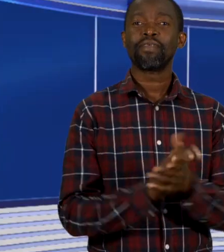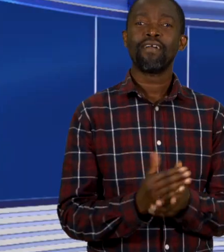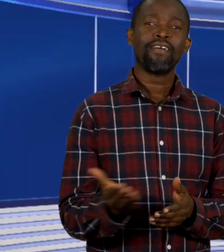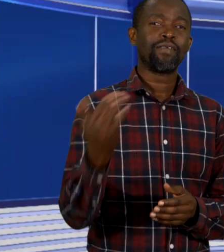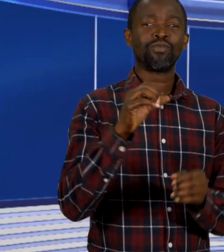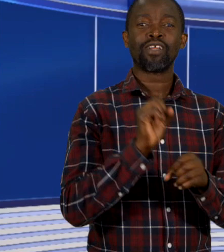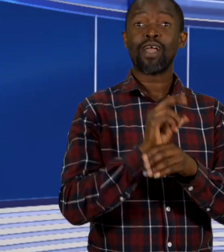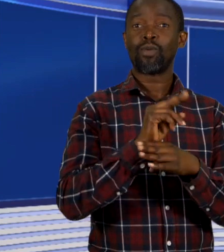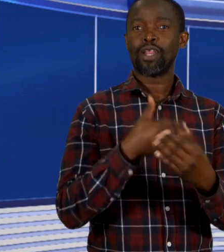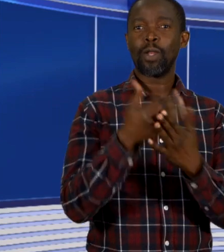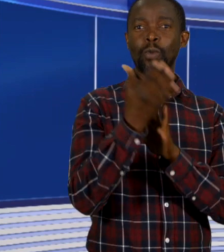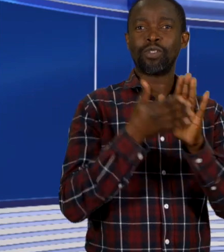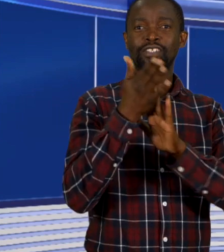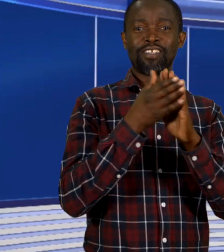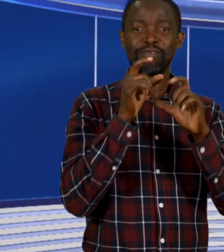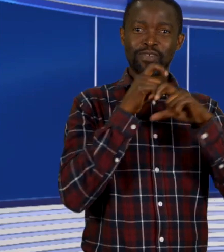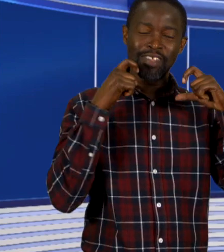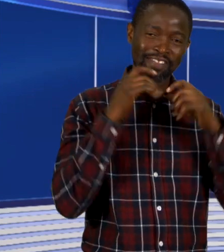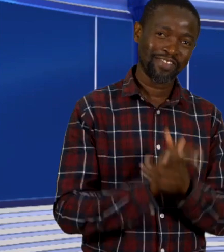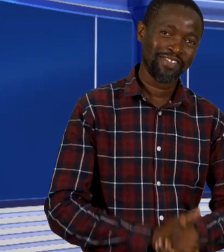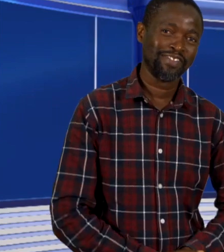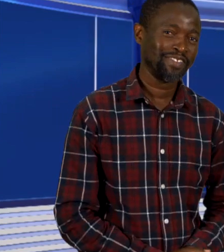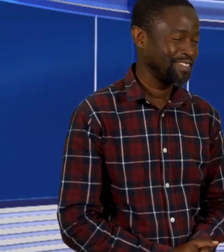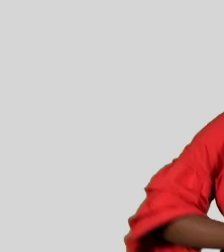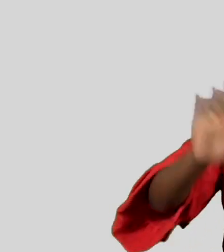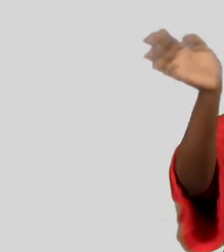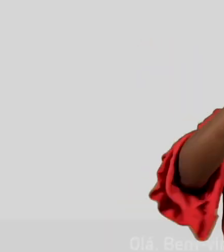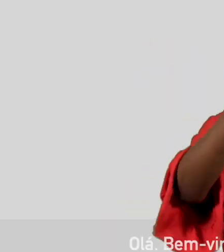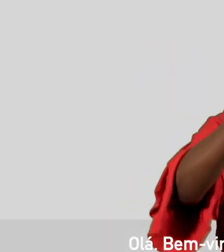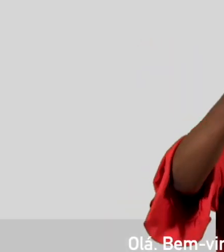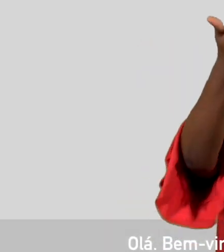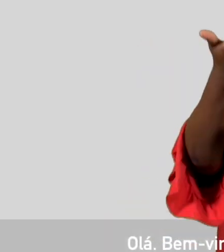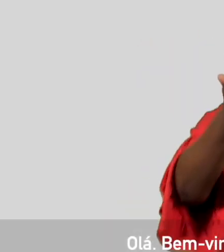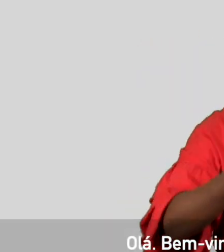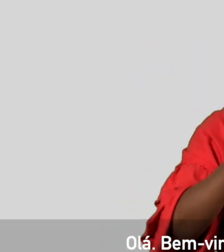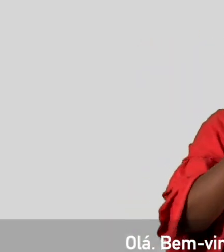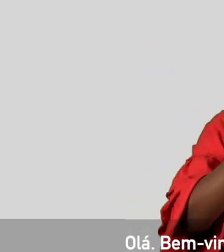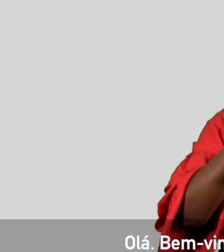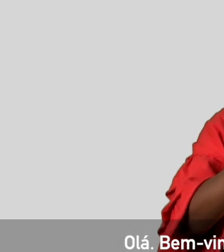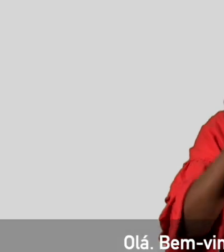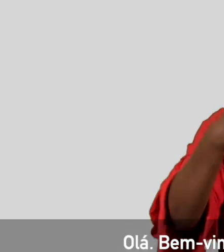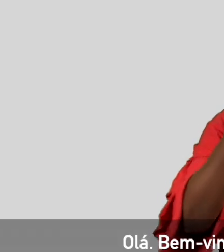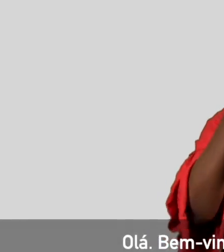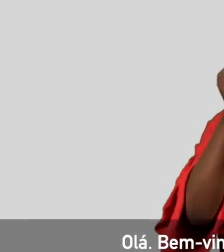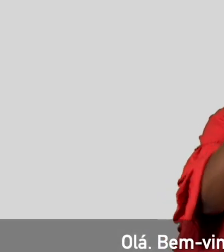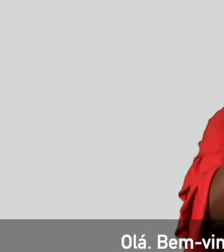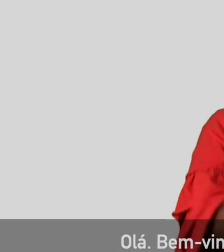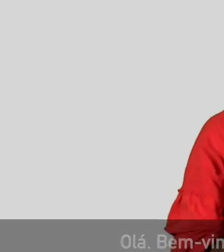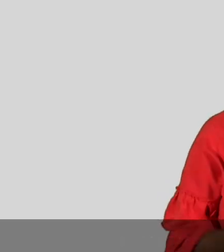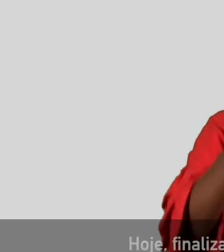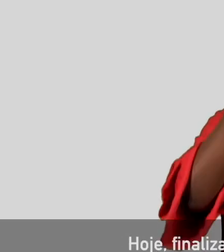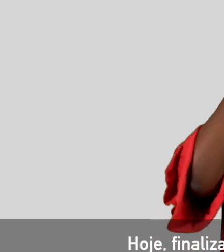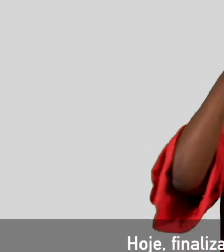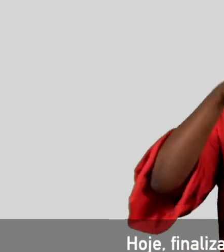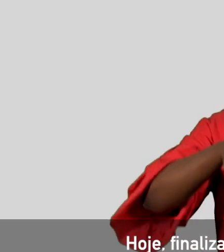Vamos a mais uma aula de língua de sinais moçambicana. Olá, bem-vindo à aula de língua de sinais.